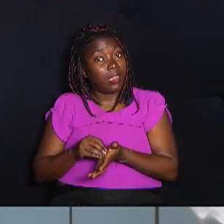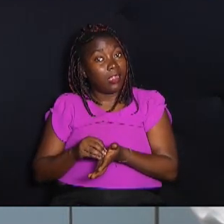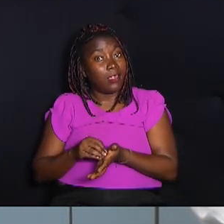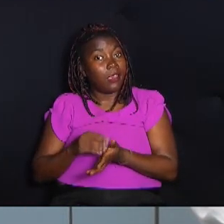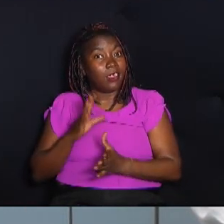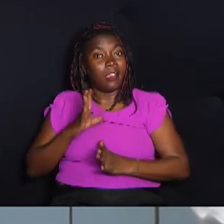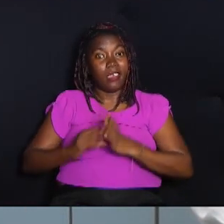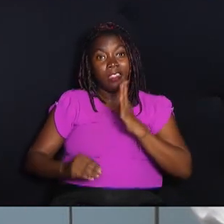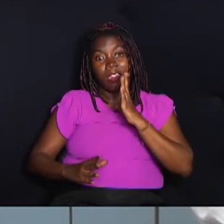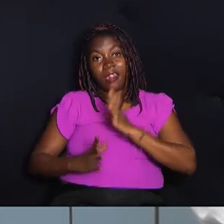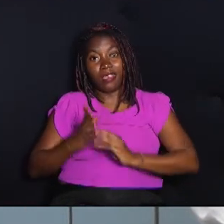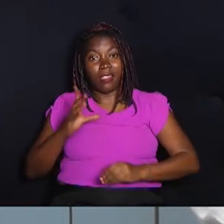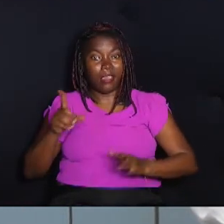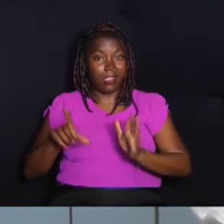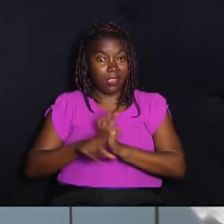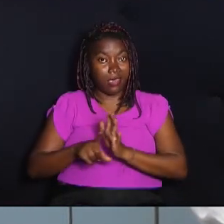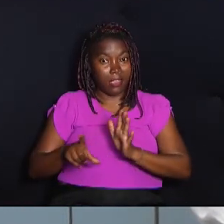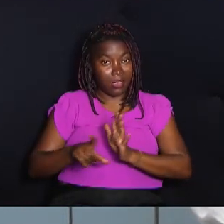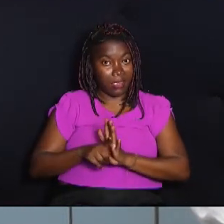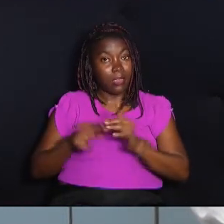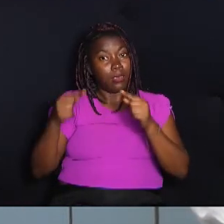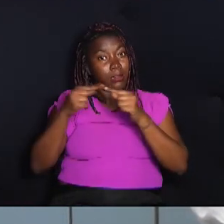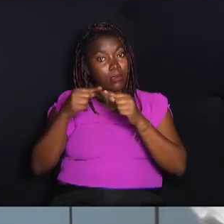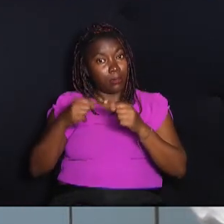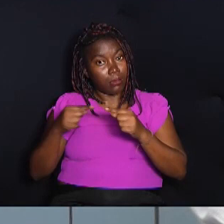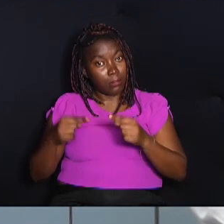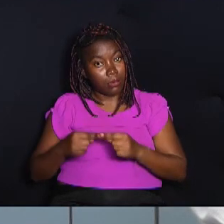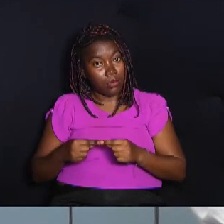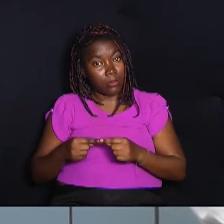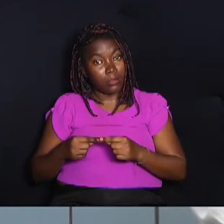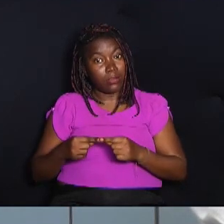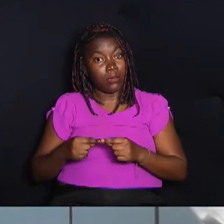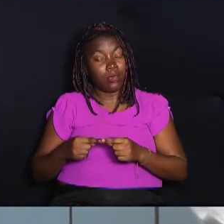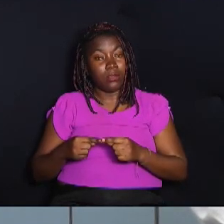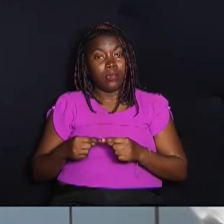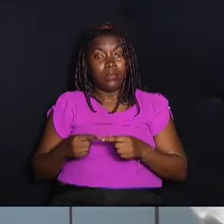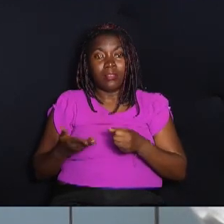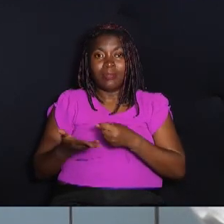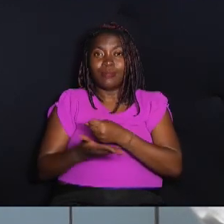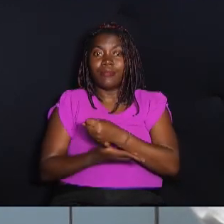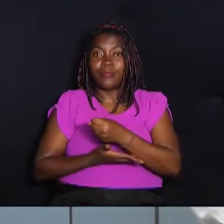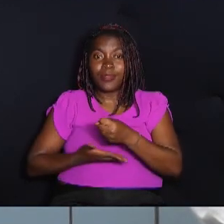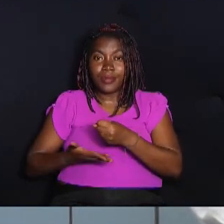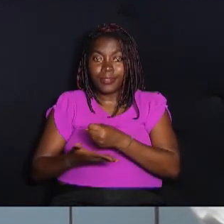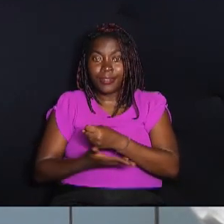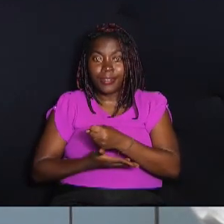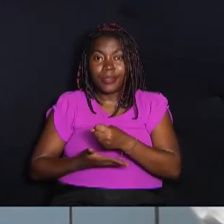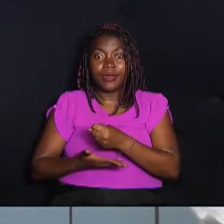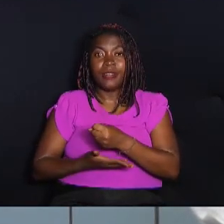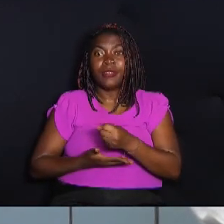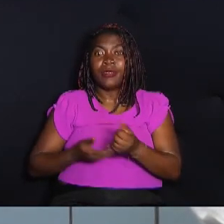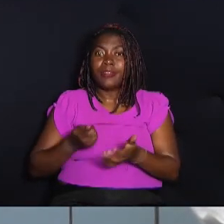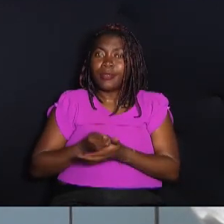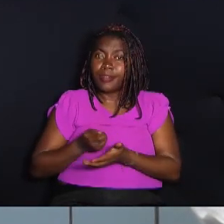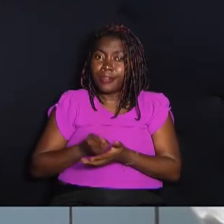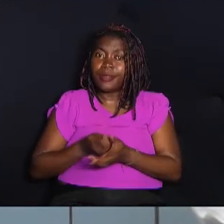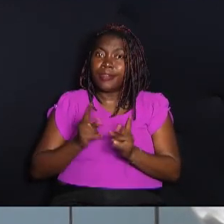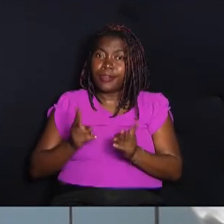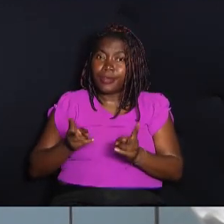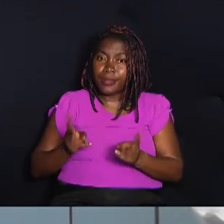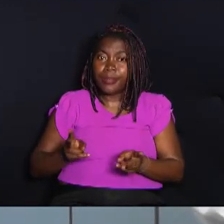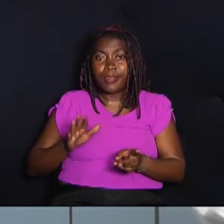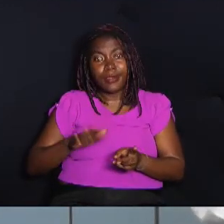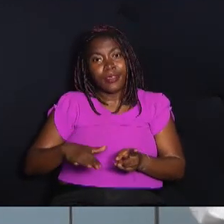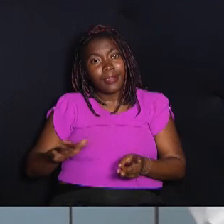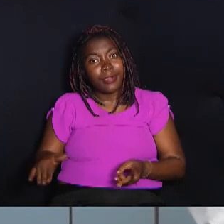subterfúgios a essas leis, que elas sejam aplicadas na sua essência, para que a gente tenha preservado, principalmente as nossas crianças e